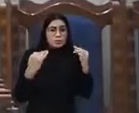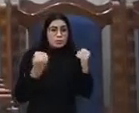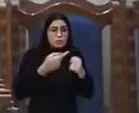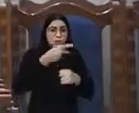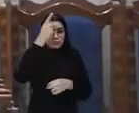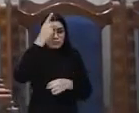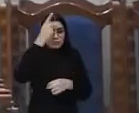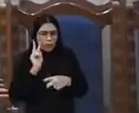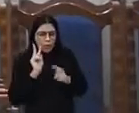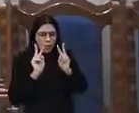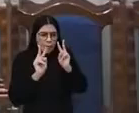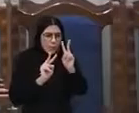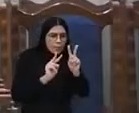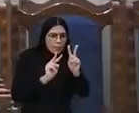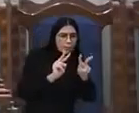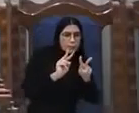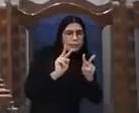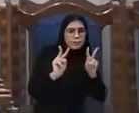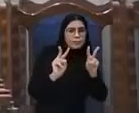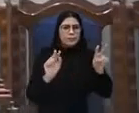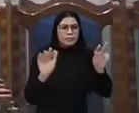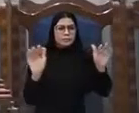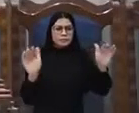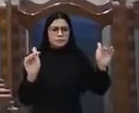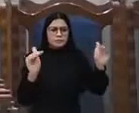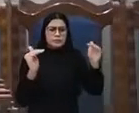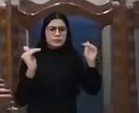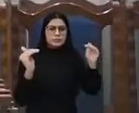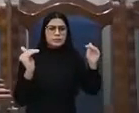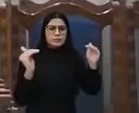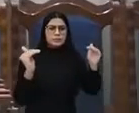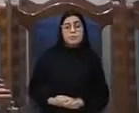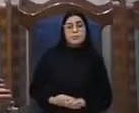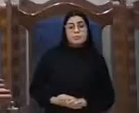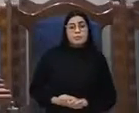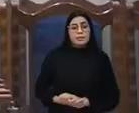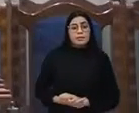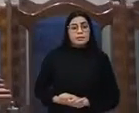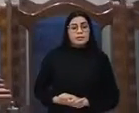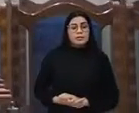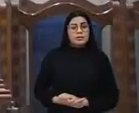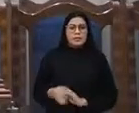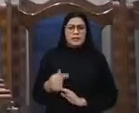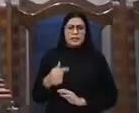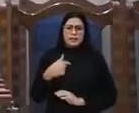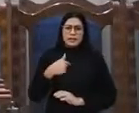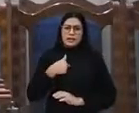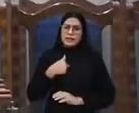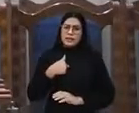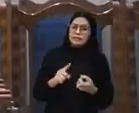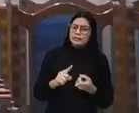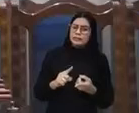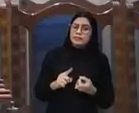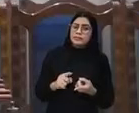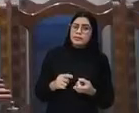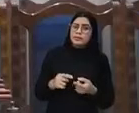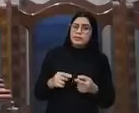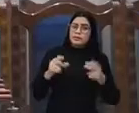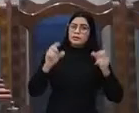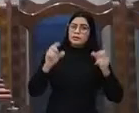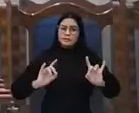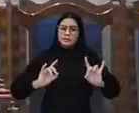população, especialmente os religiosos, e eu em especial, em particular, fui